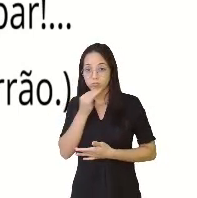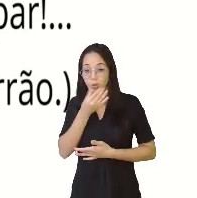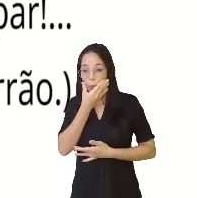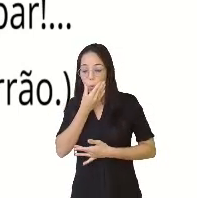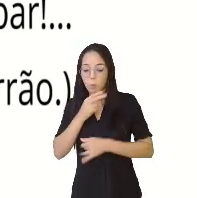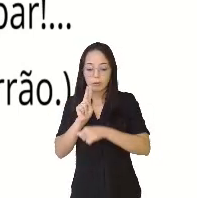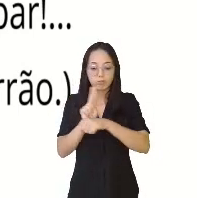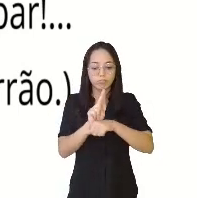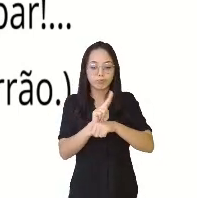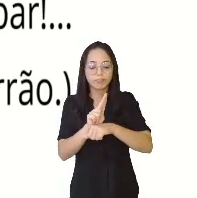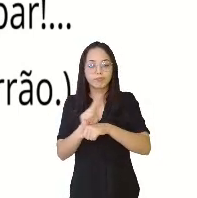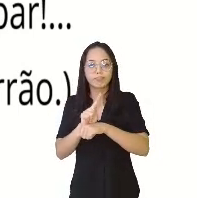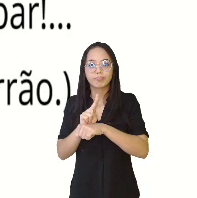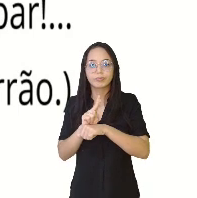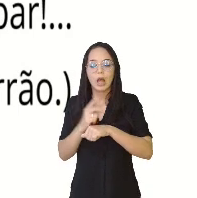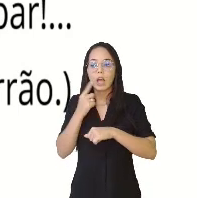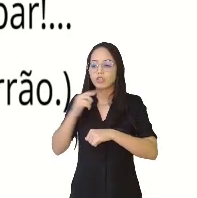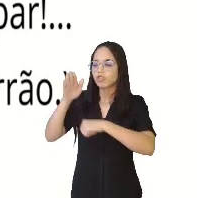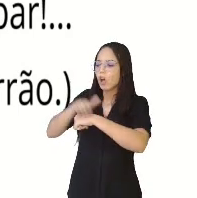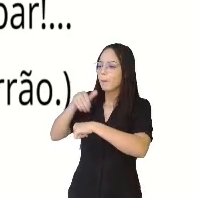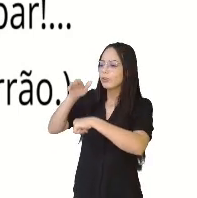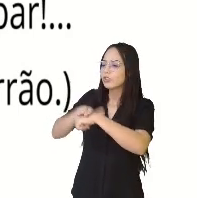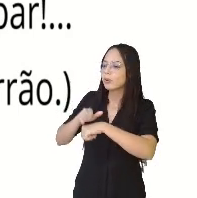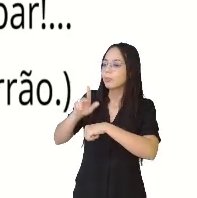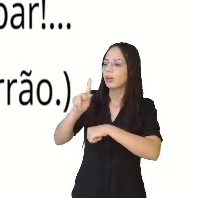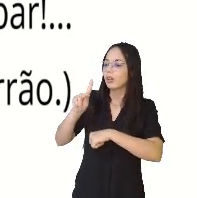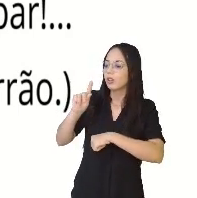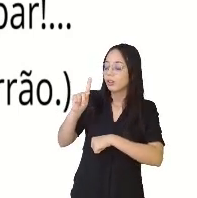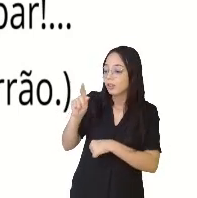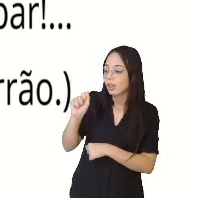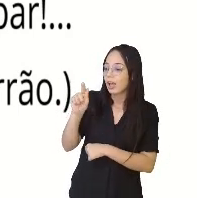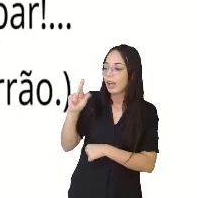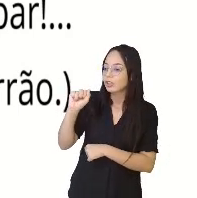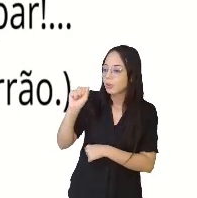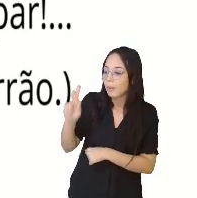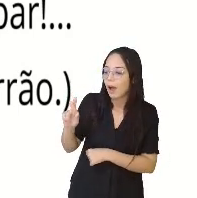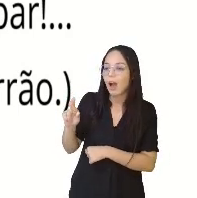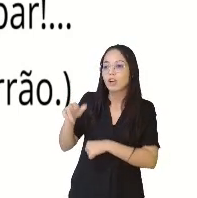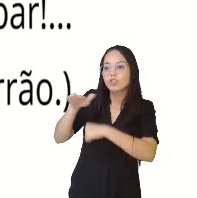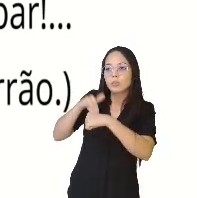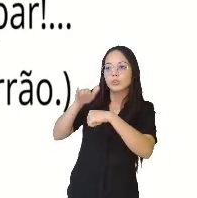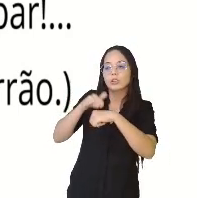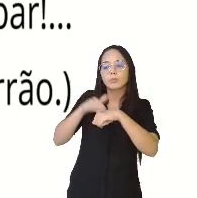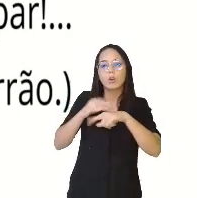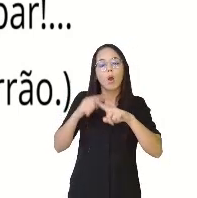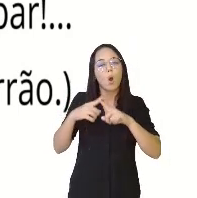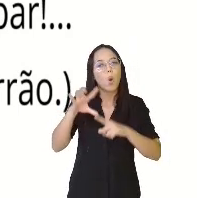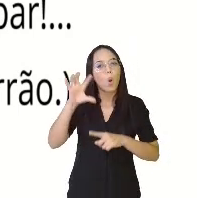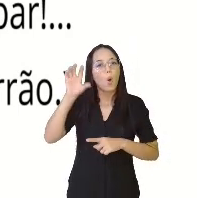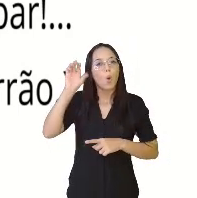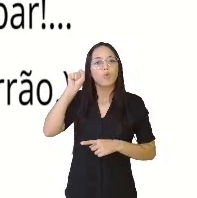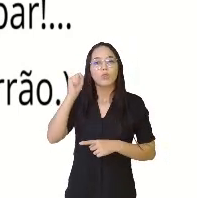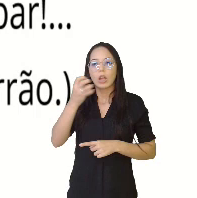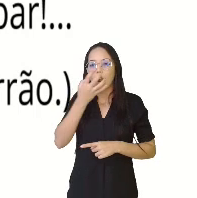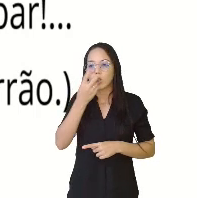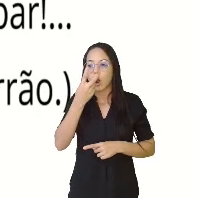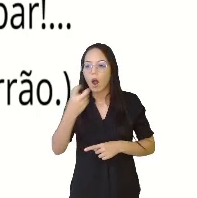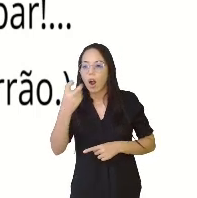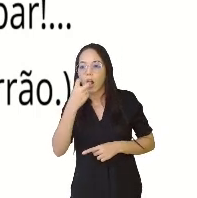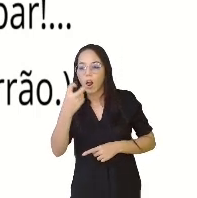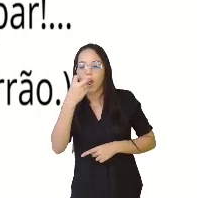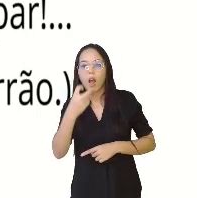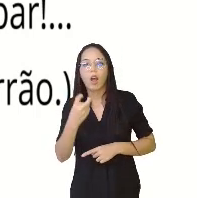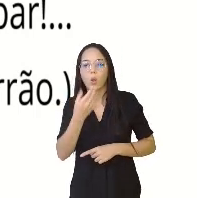horta. Aí, parênteses, chamando, Gaspar, Gaspar. Mais uma vez uma rubrica, ó. Ouve-se um latido e em seguida